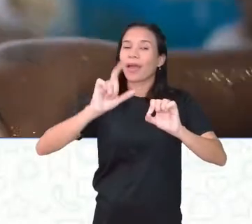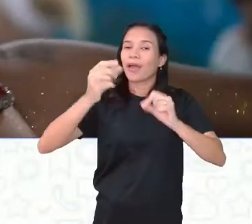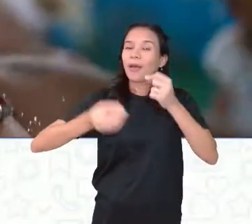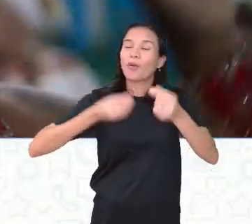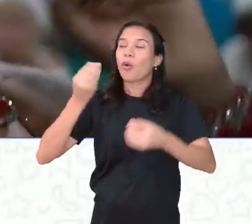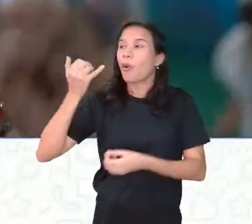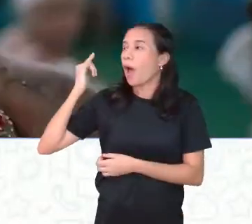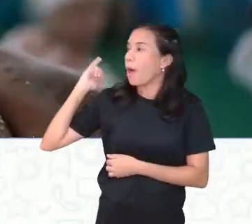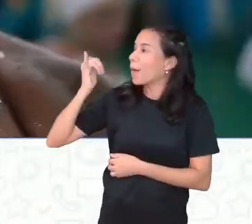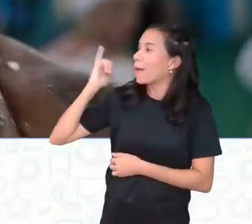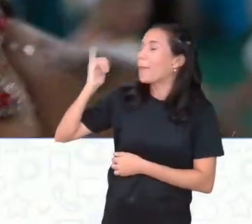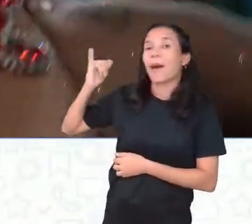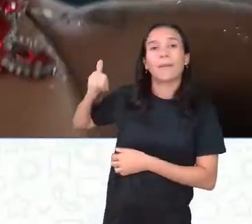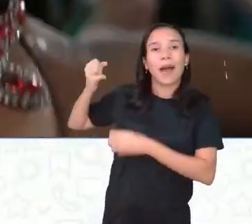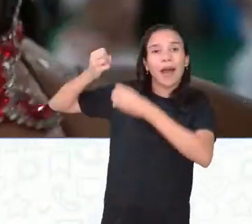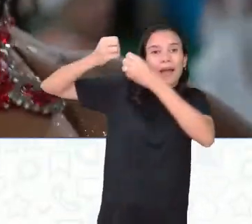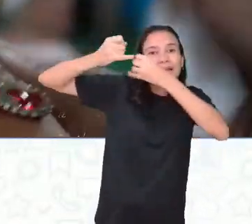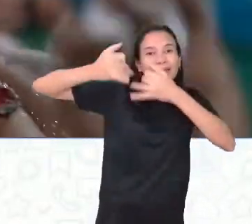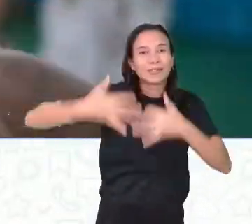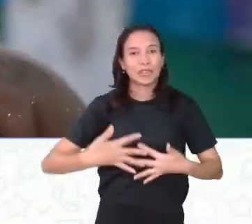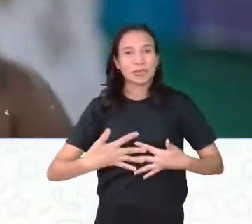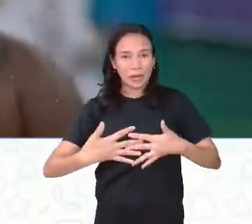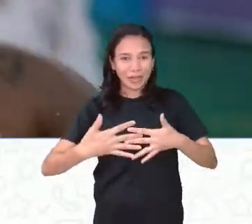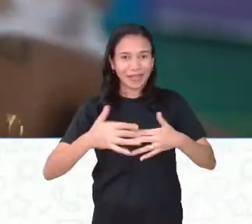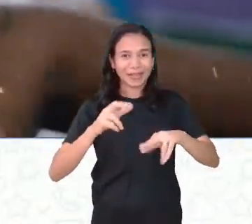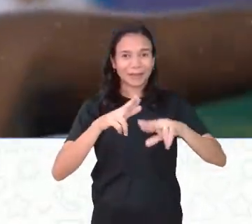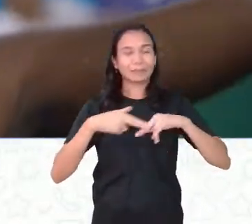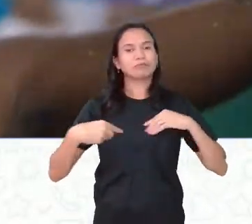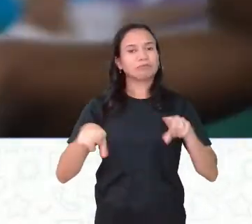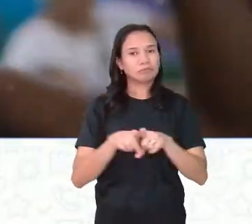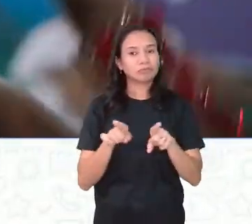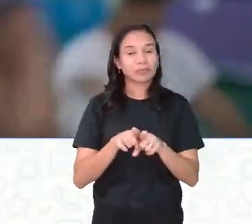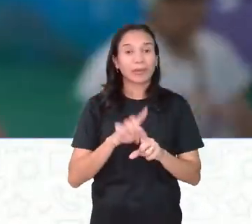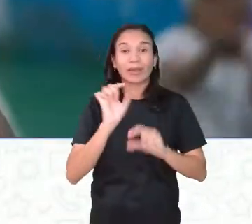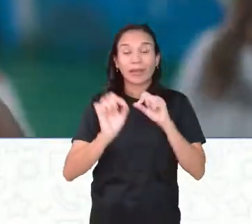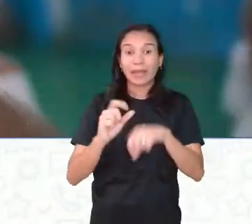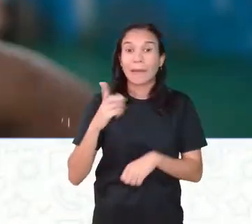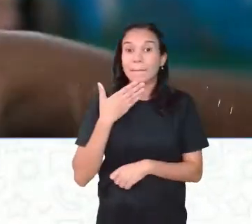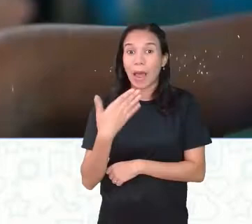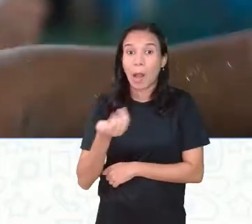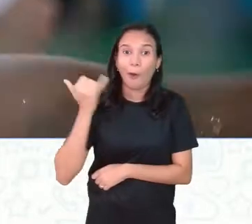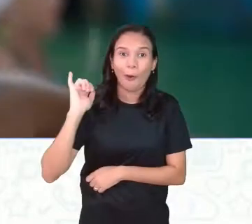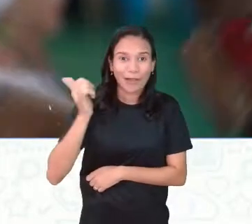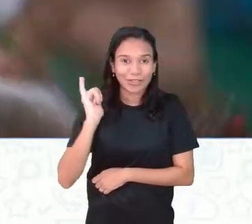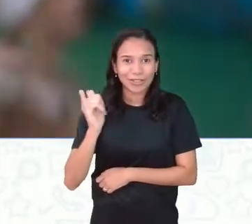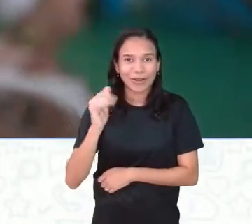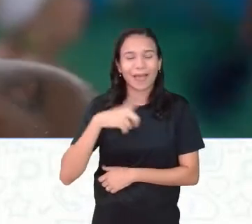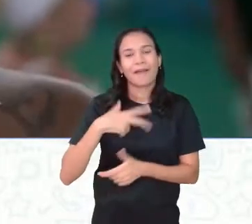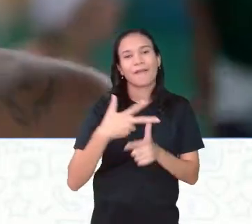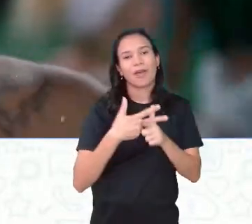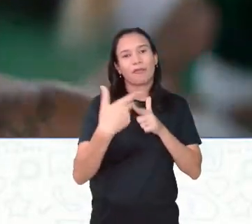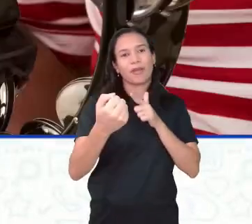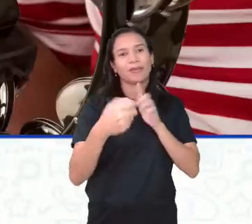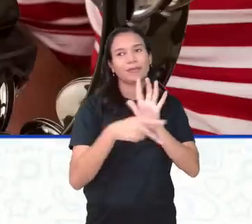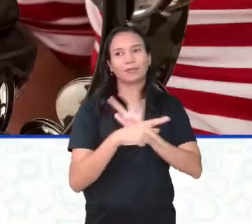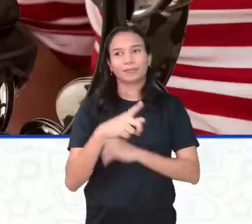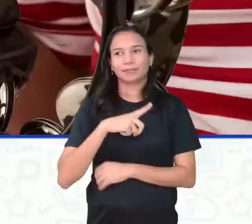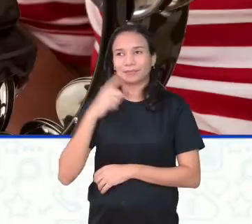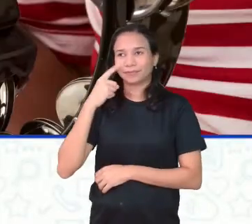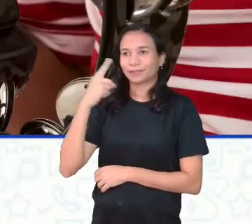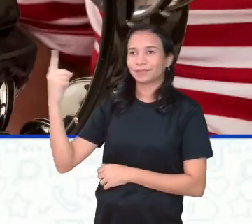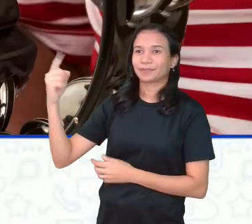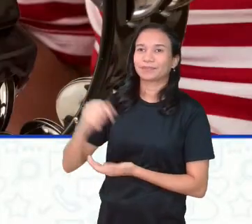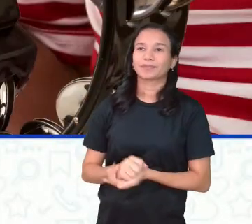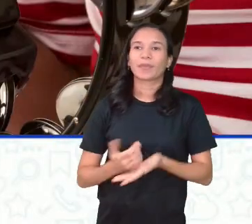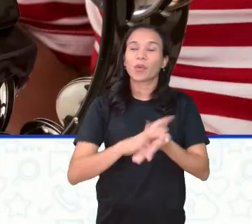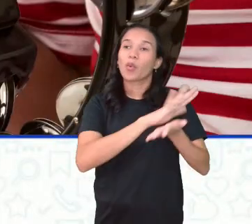história do samba vai ser contada. E a quem contar a melhor história na avenida vence o campeonato.